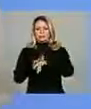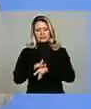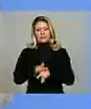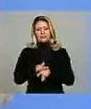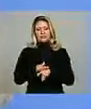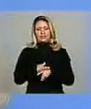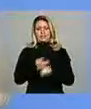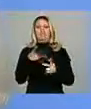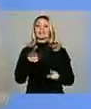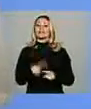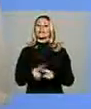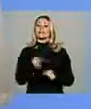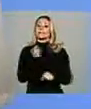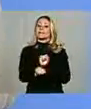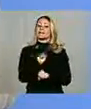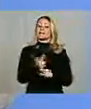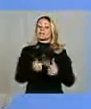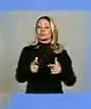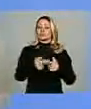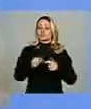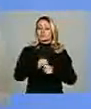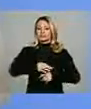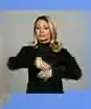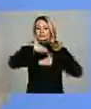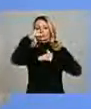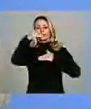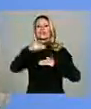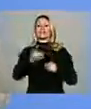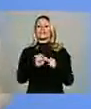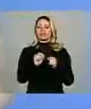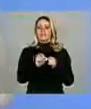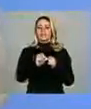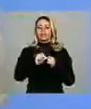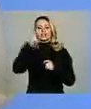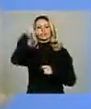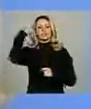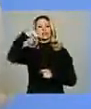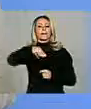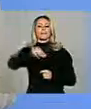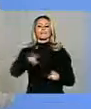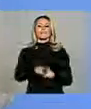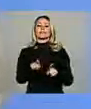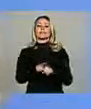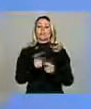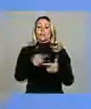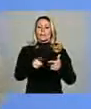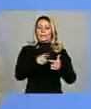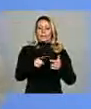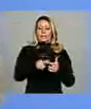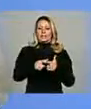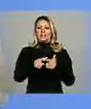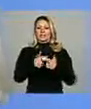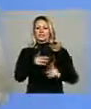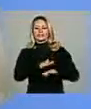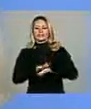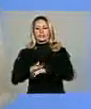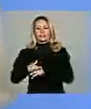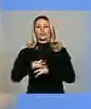e impede a manifestação de algumas delas que levam à deficiência mental e provocam